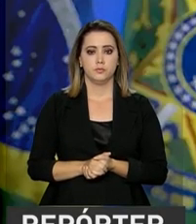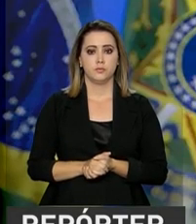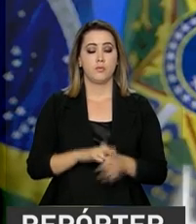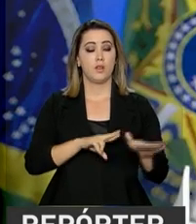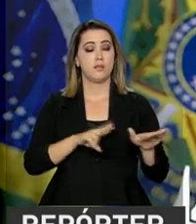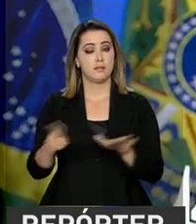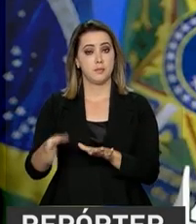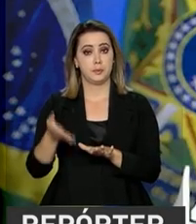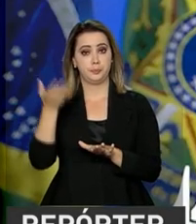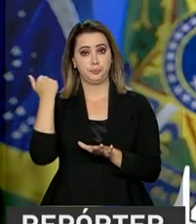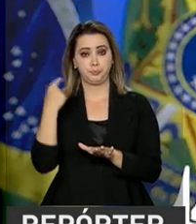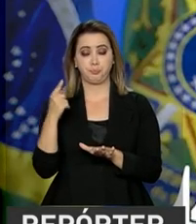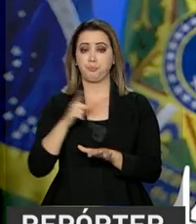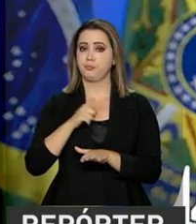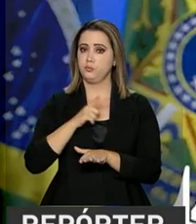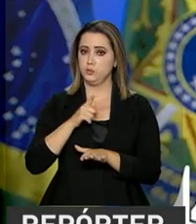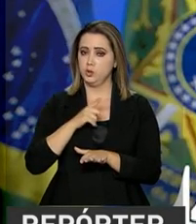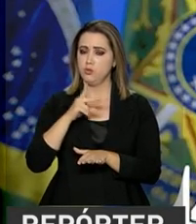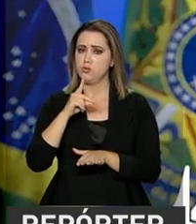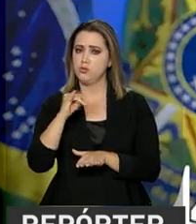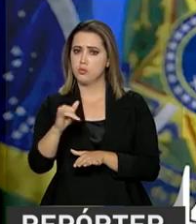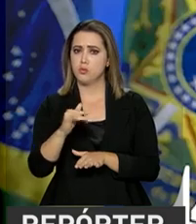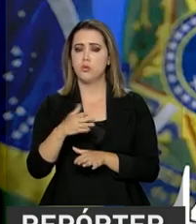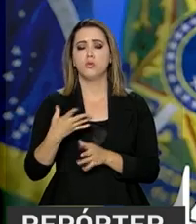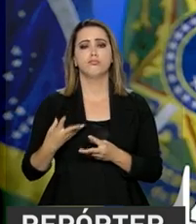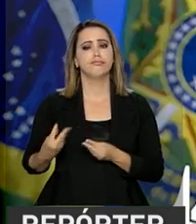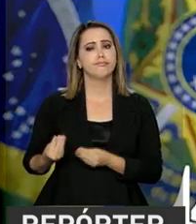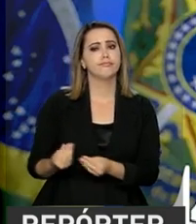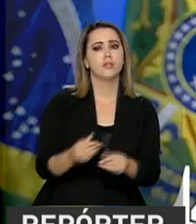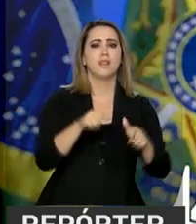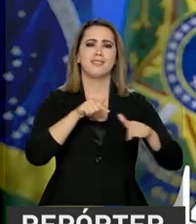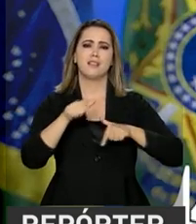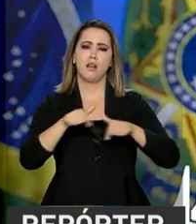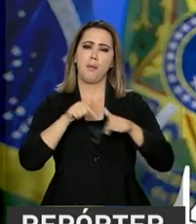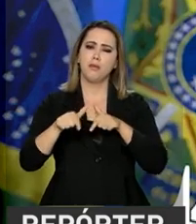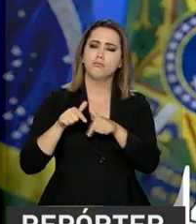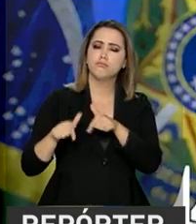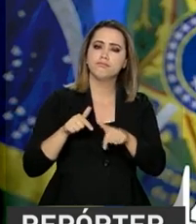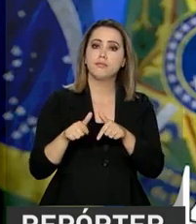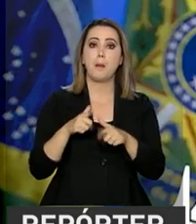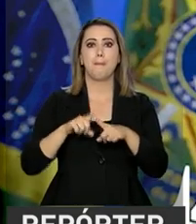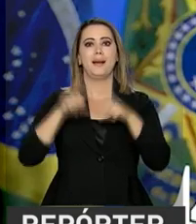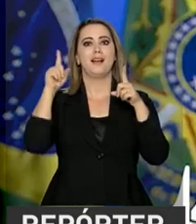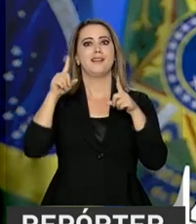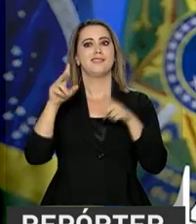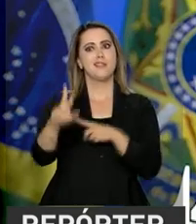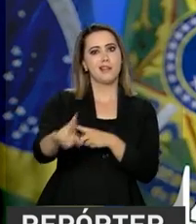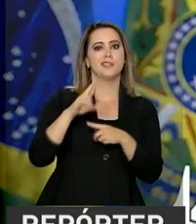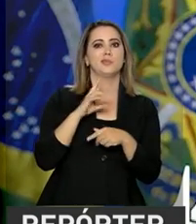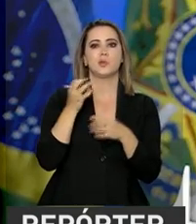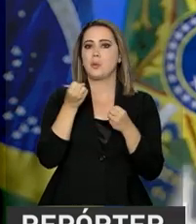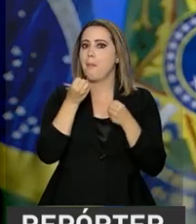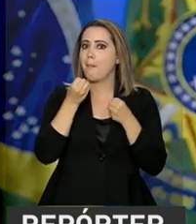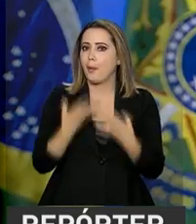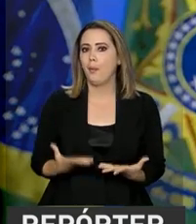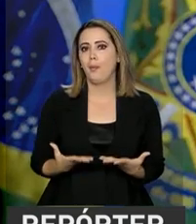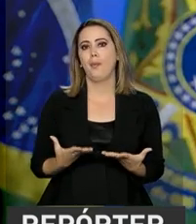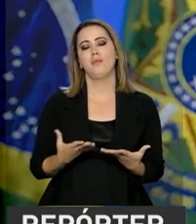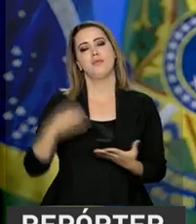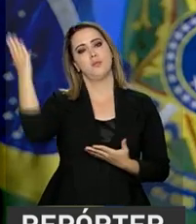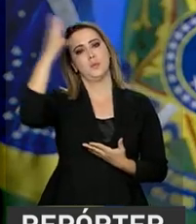semana passada tivemos dias de muito trabalho e de excelentes resultados para o país